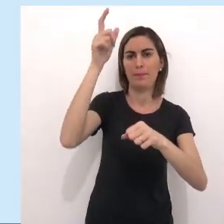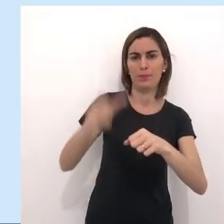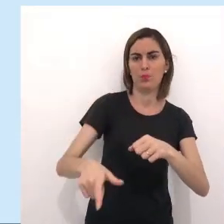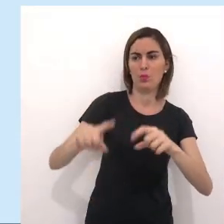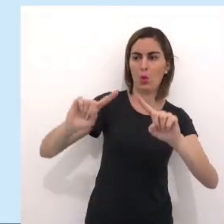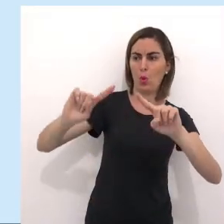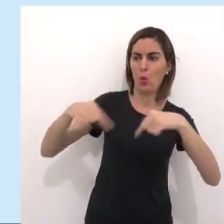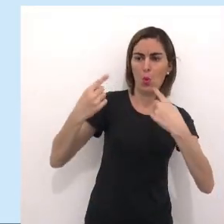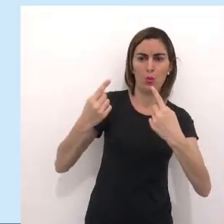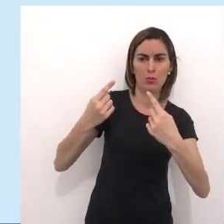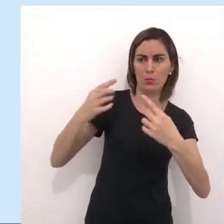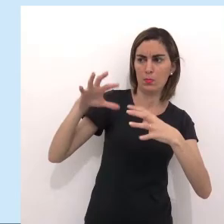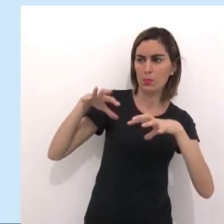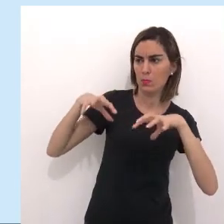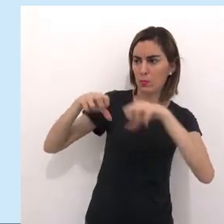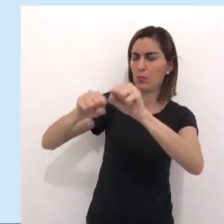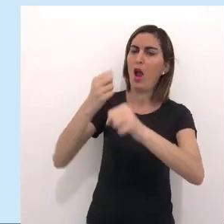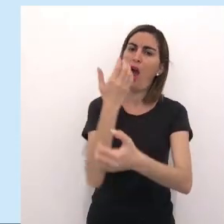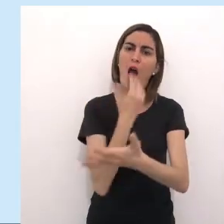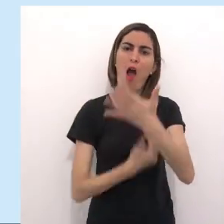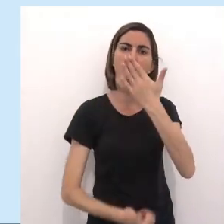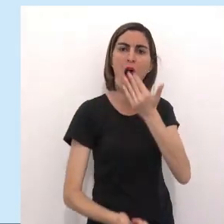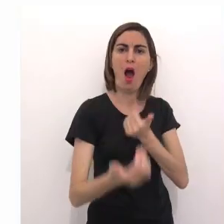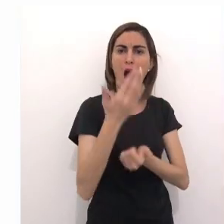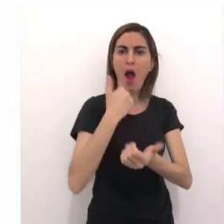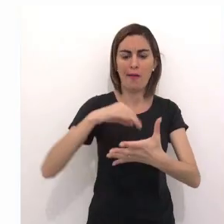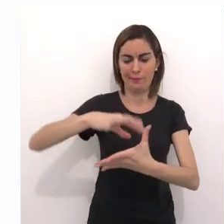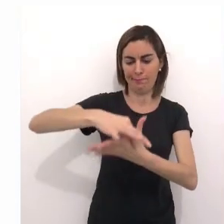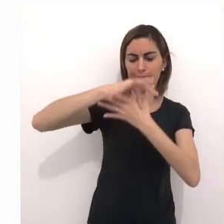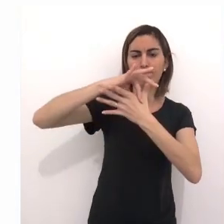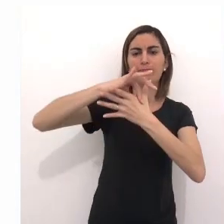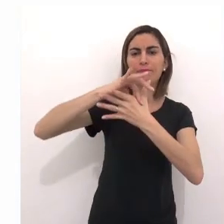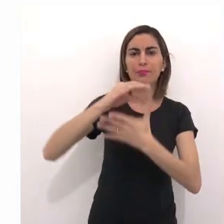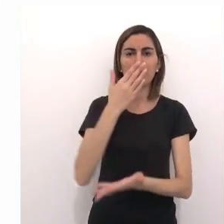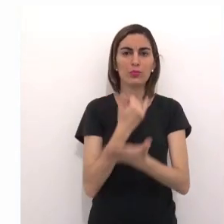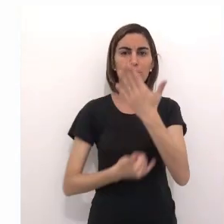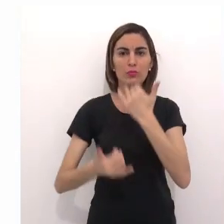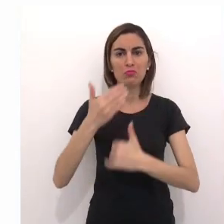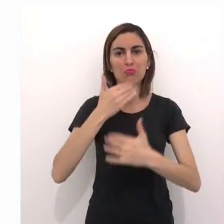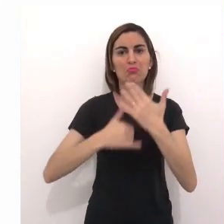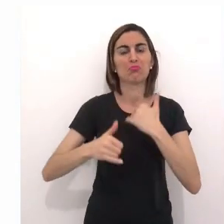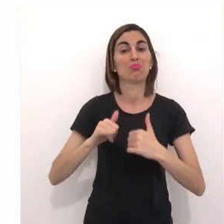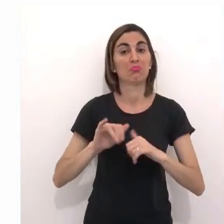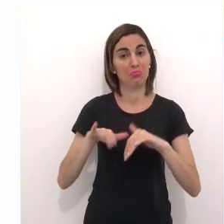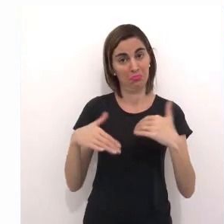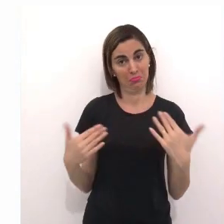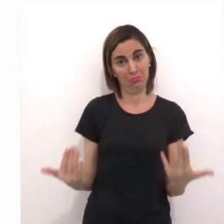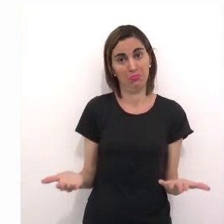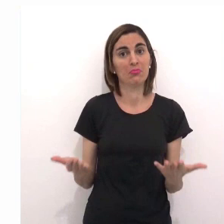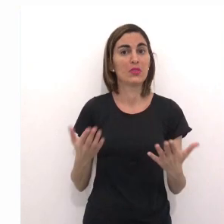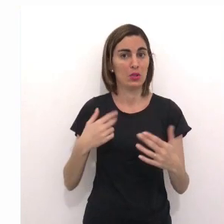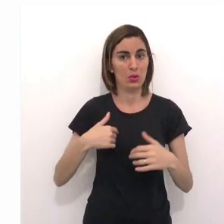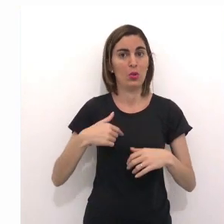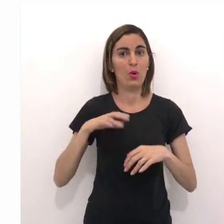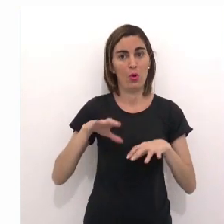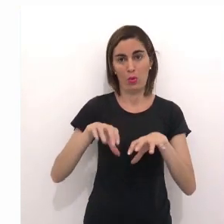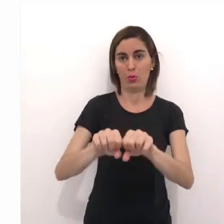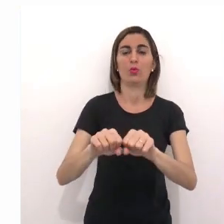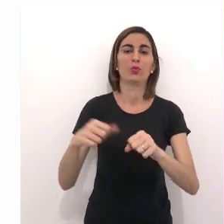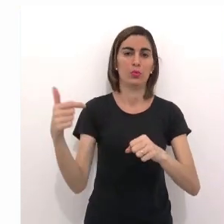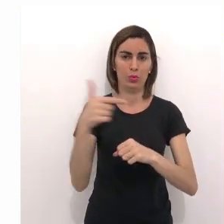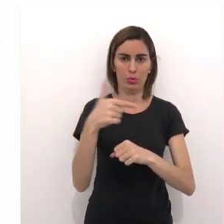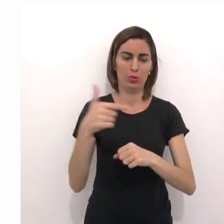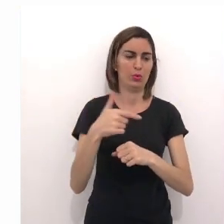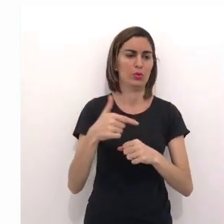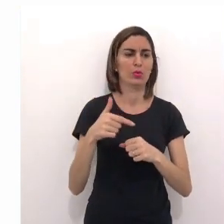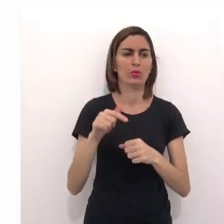isso, e comiam a carne, né? Então, na realidade, os colonizadores, segundo o Weifans,